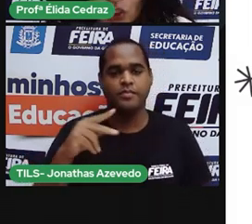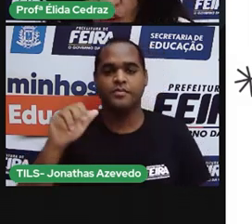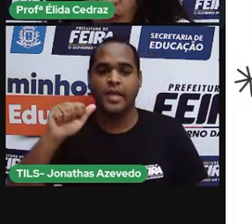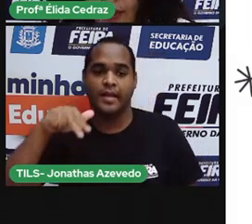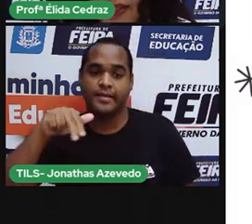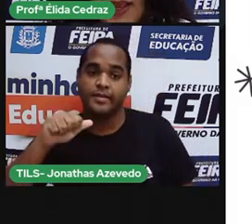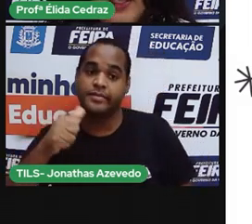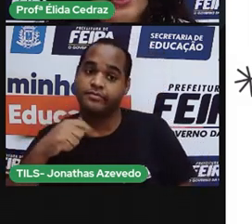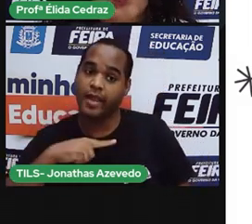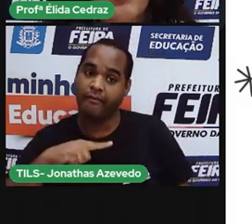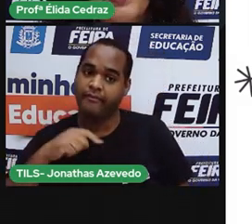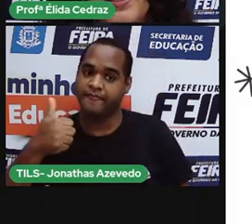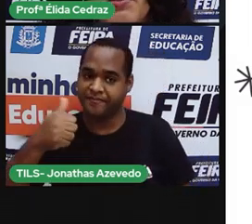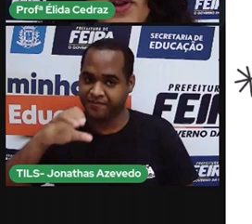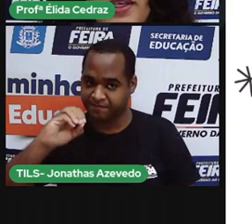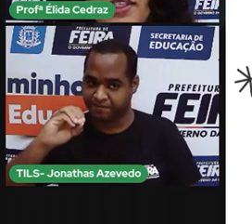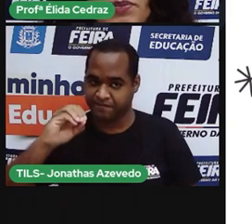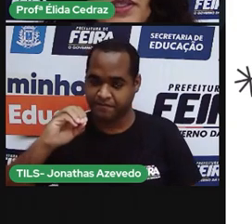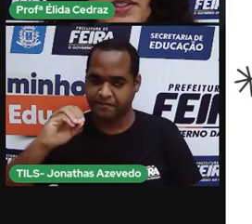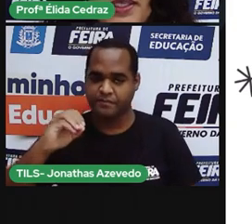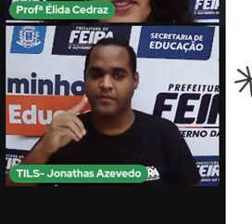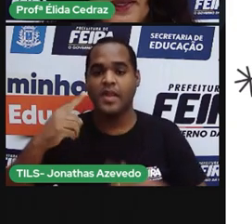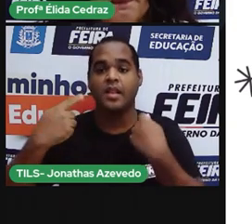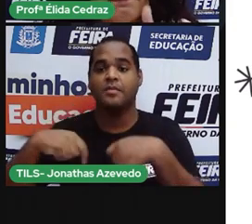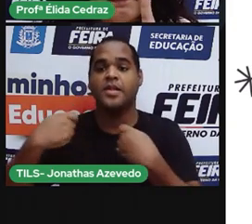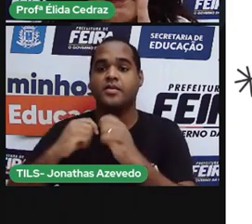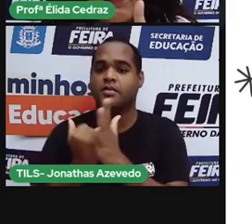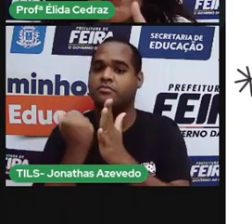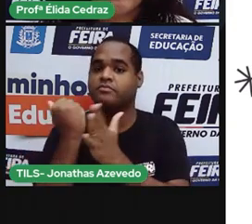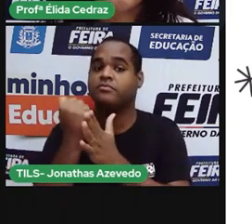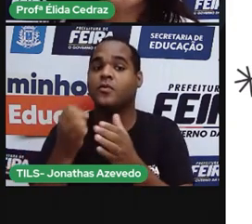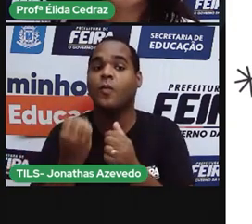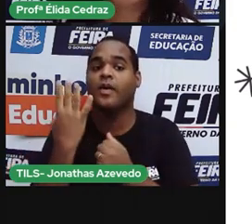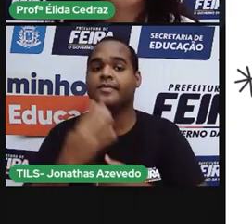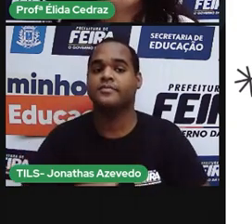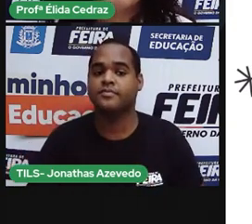Ana tinha 10. Quantas bolinhas precisa?